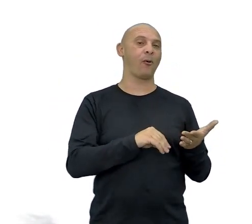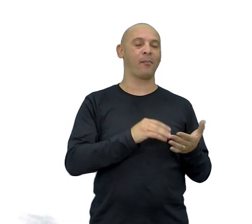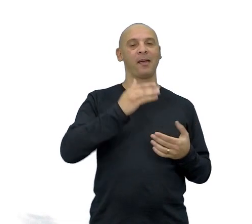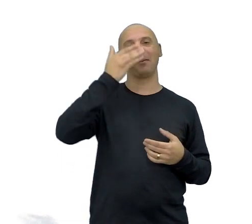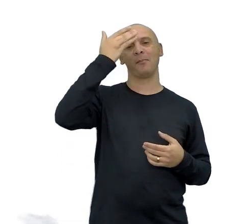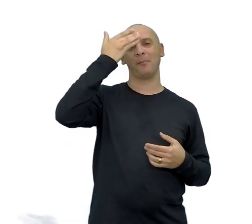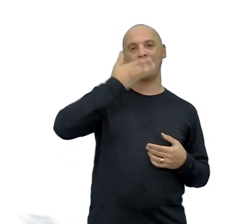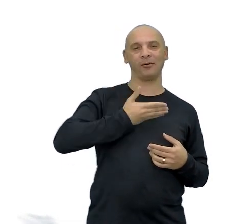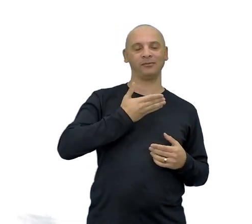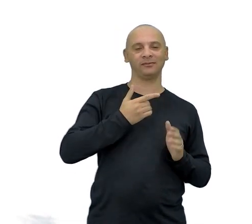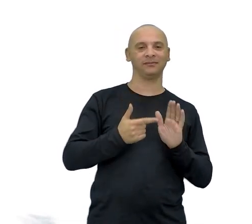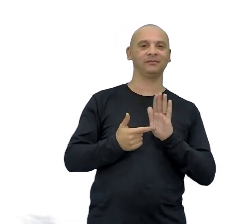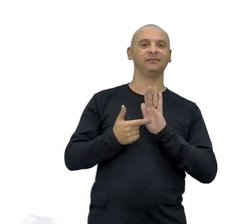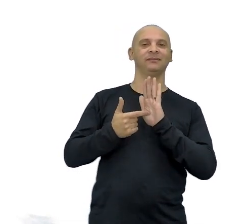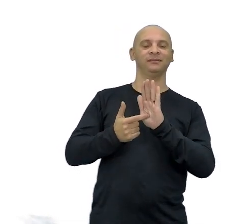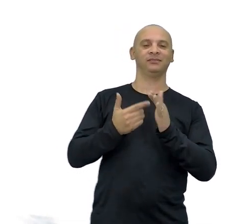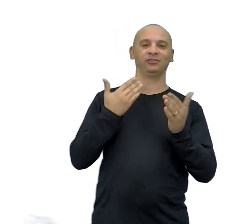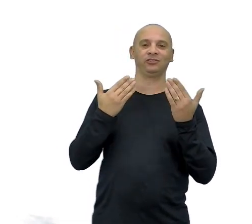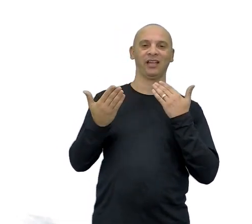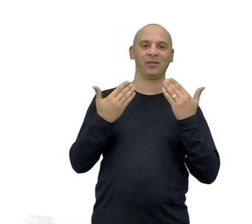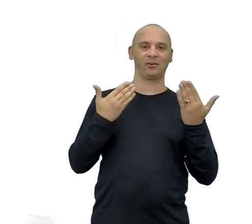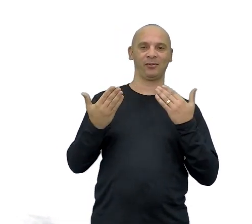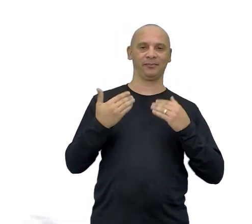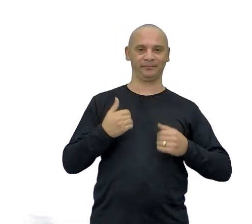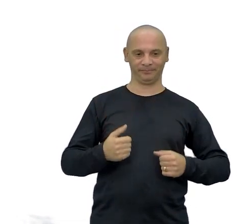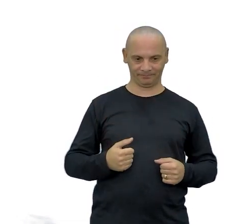um pedaço de um diálogo,